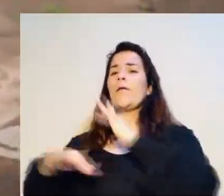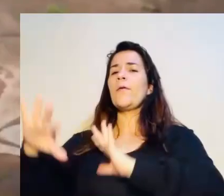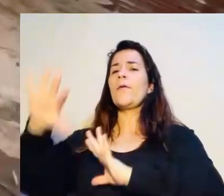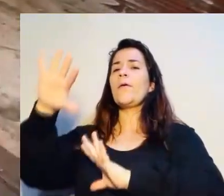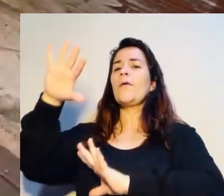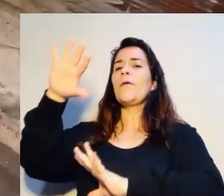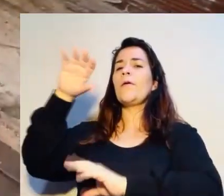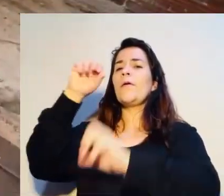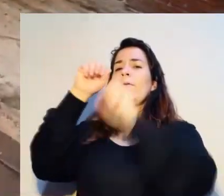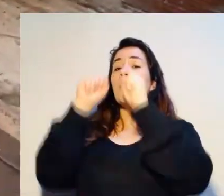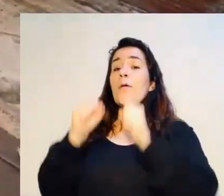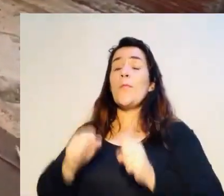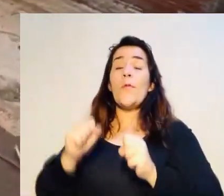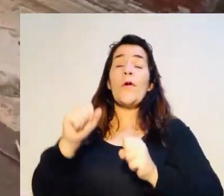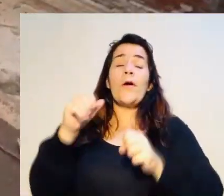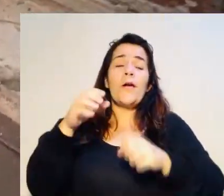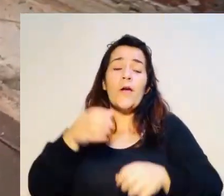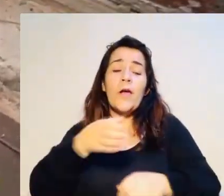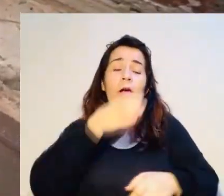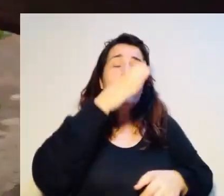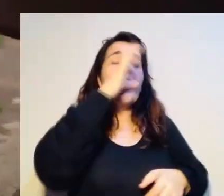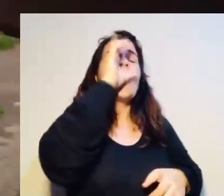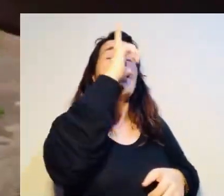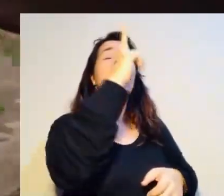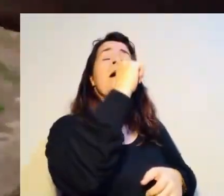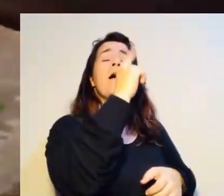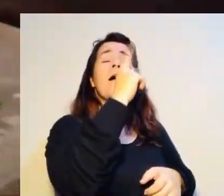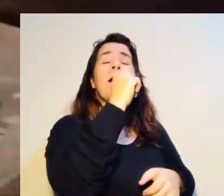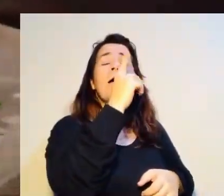virar. Pode ser um copo